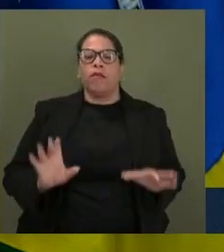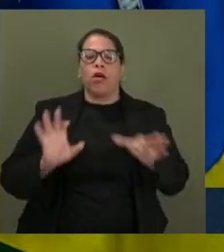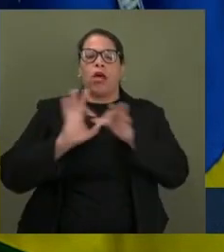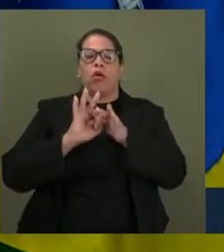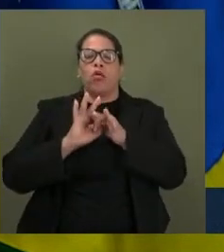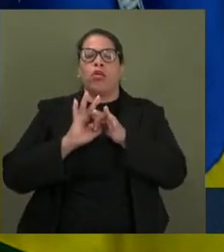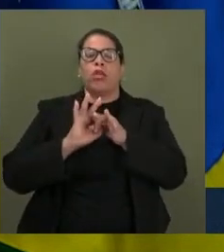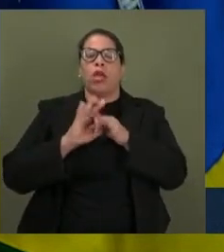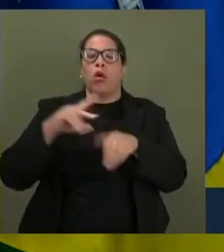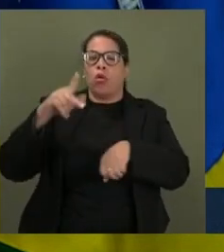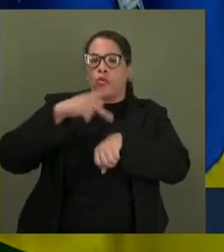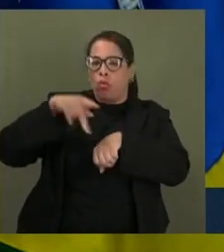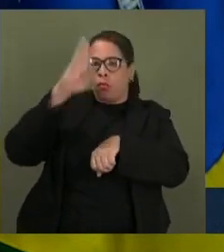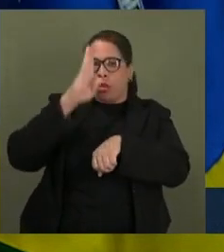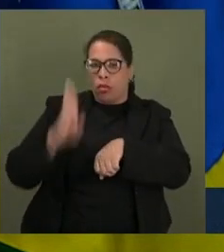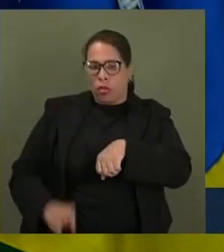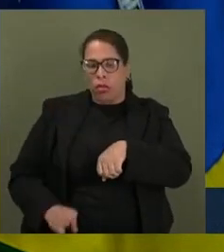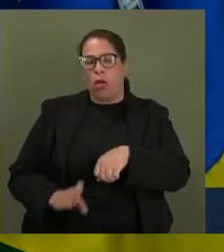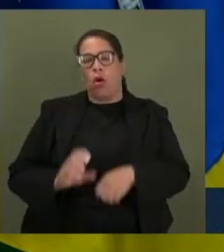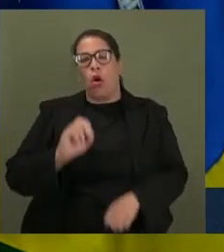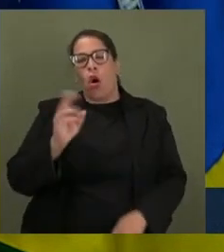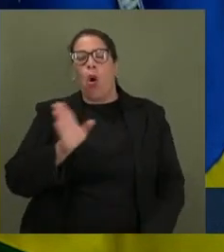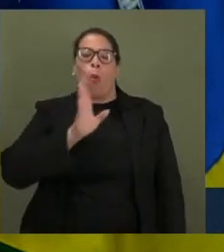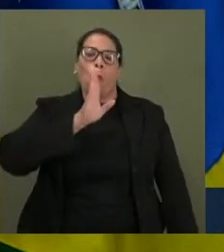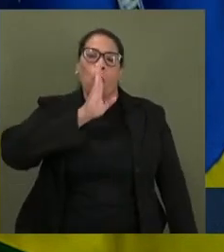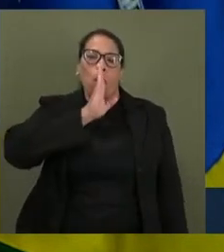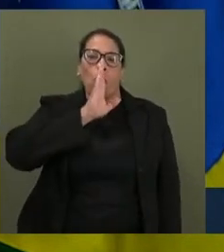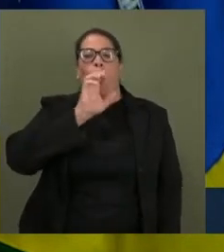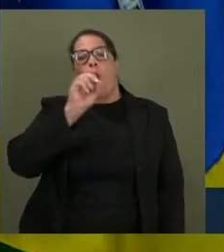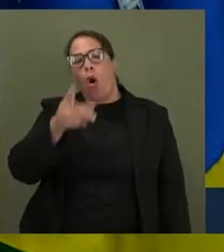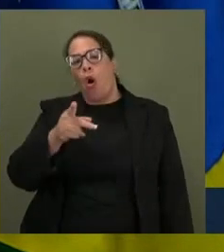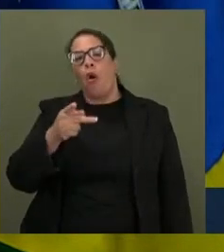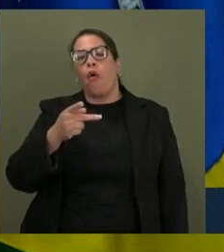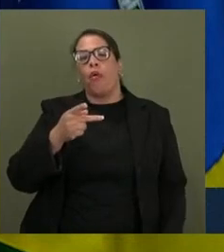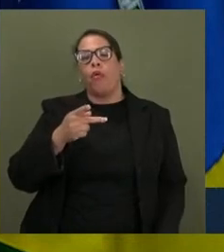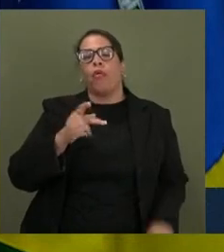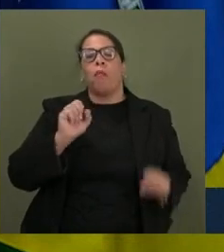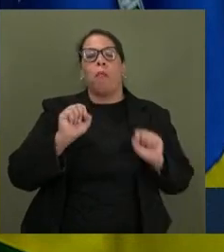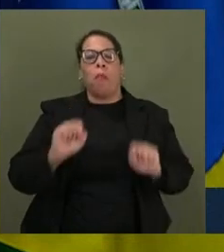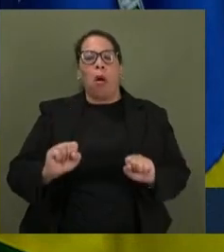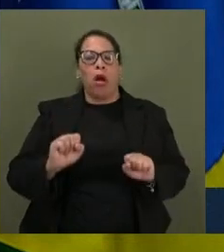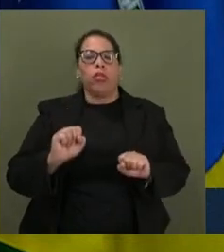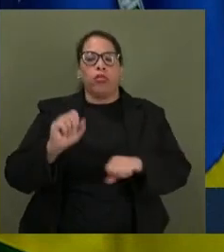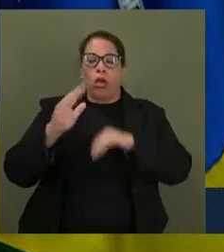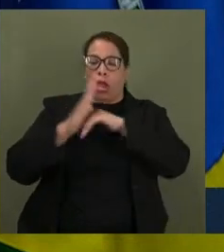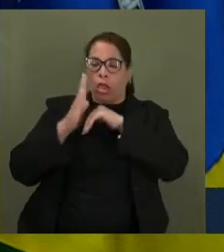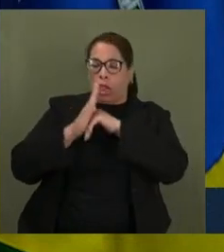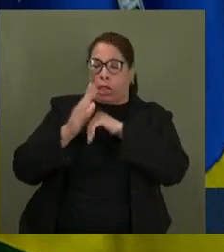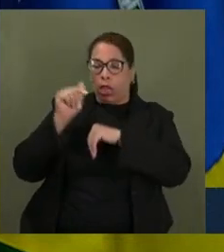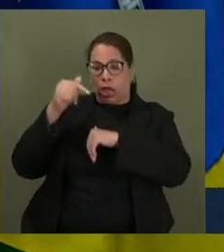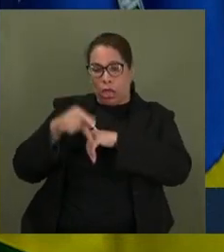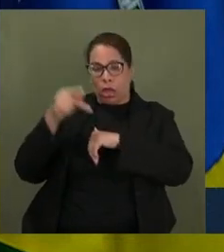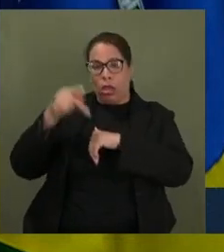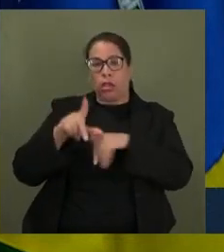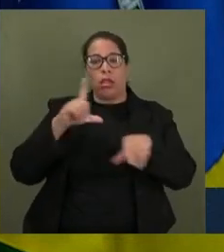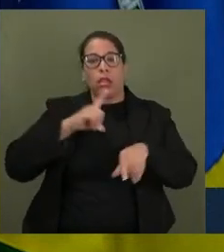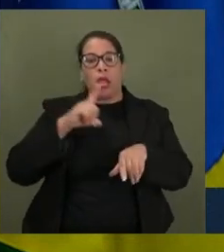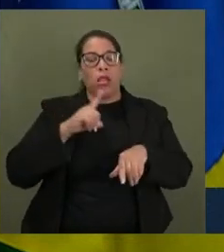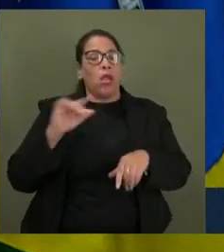nacional, ou se omitir dessa tarefa e passar para a história como instrumento que permitiu que a Casa da Federação se